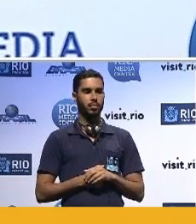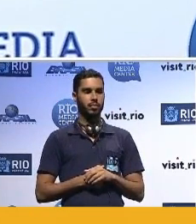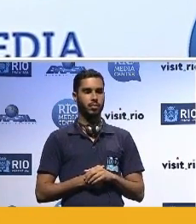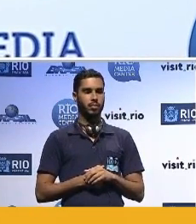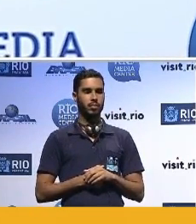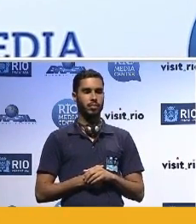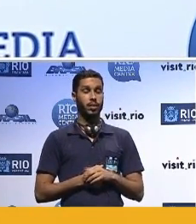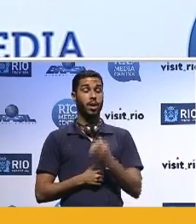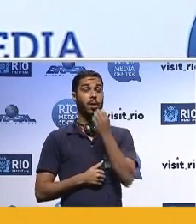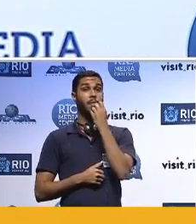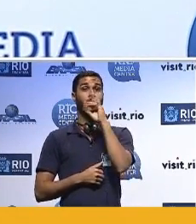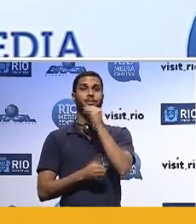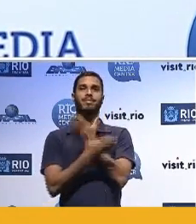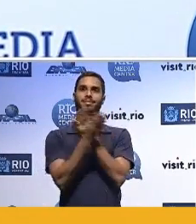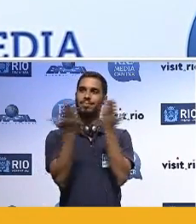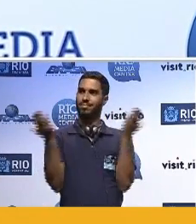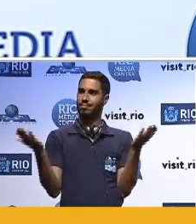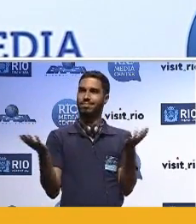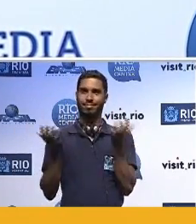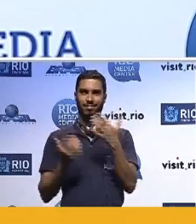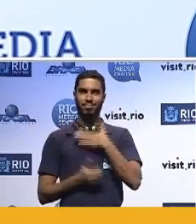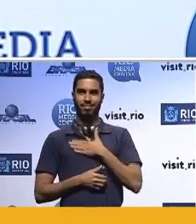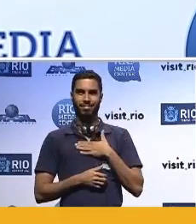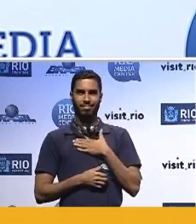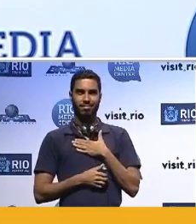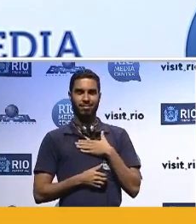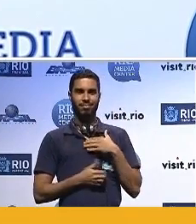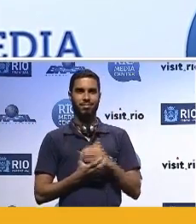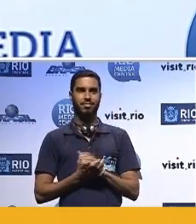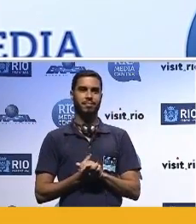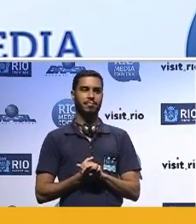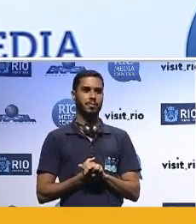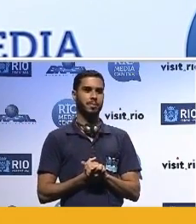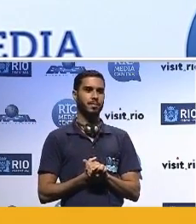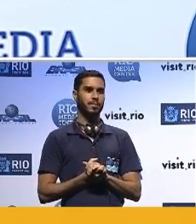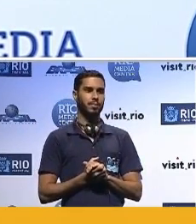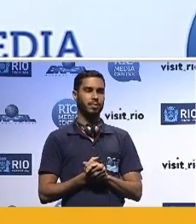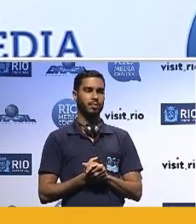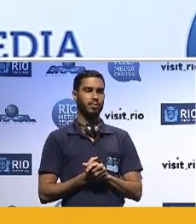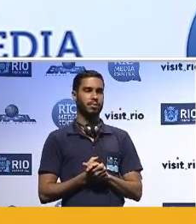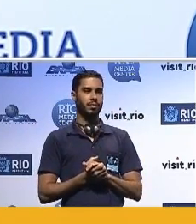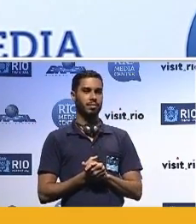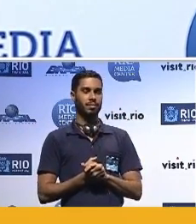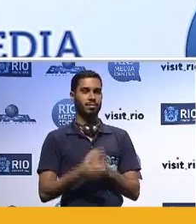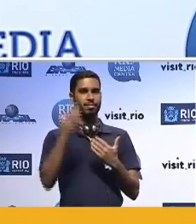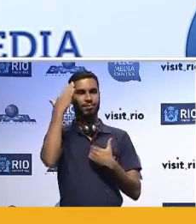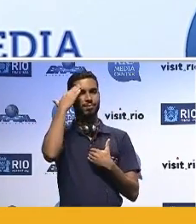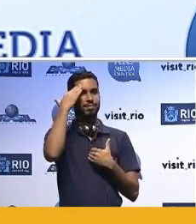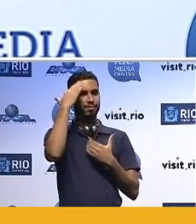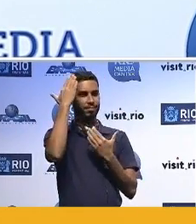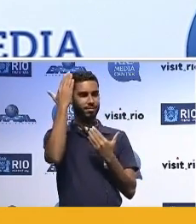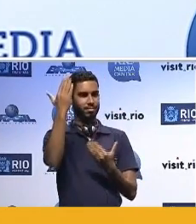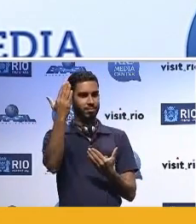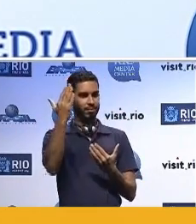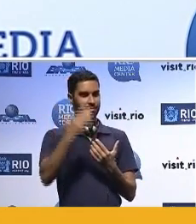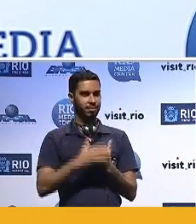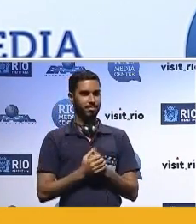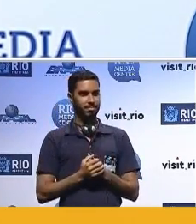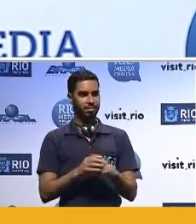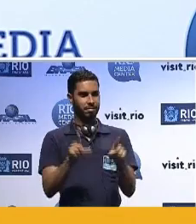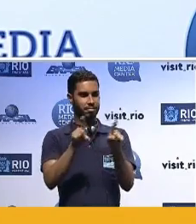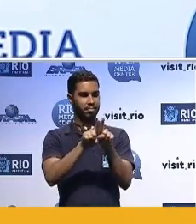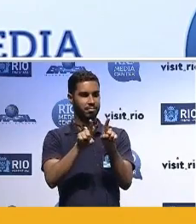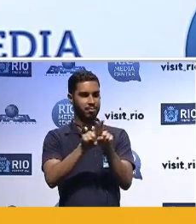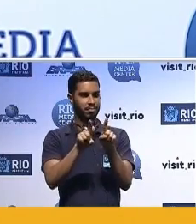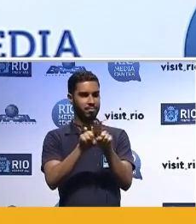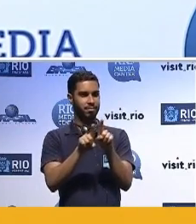Queria dar bom dia a todos, aos senhores e às senhoras, e agradecer pelo